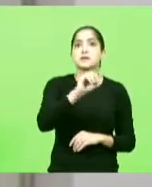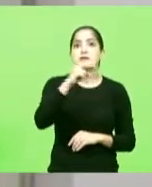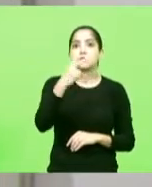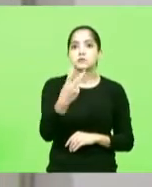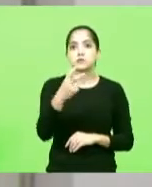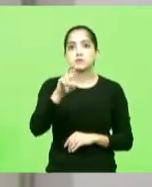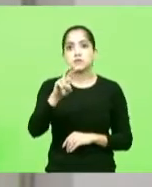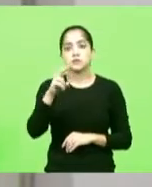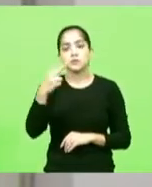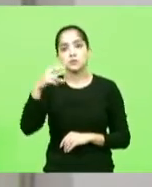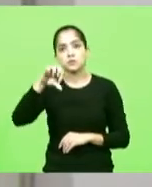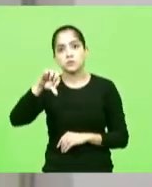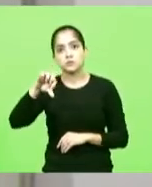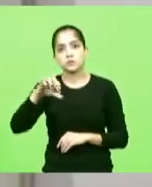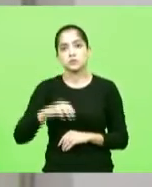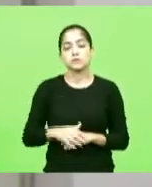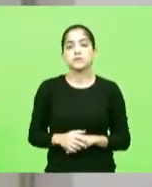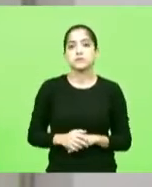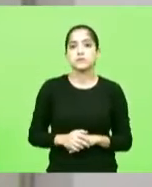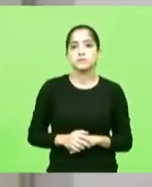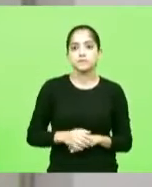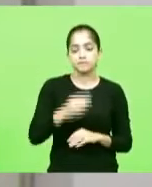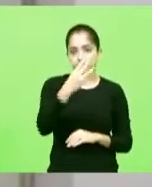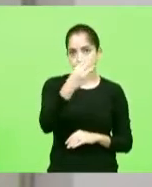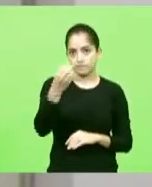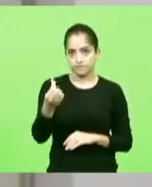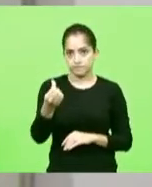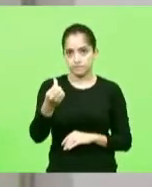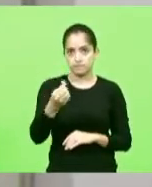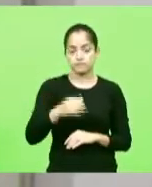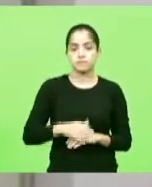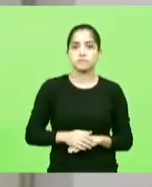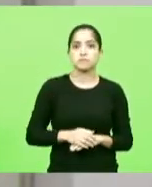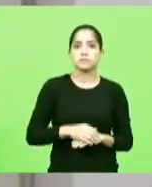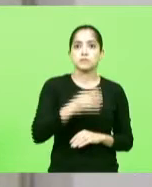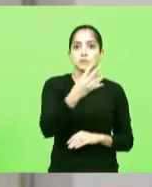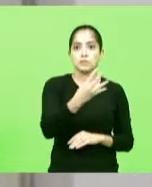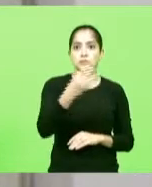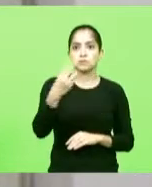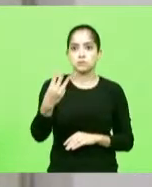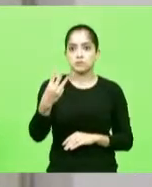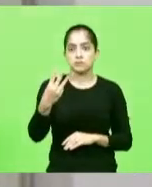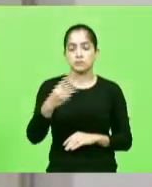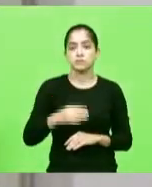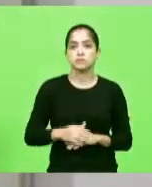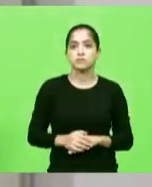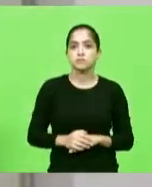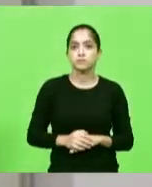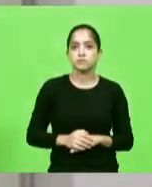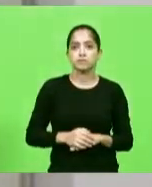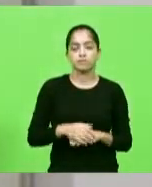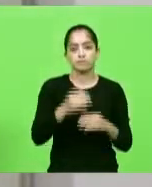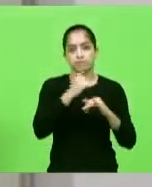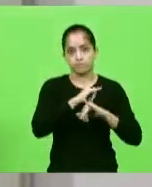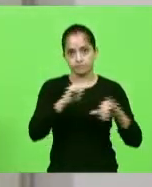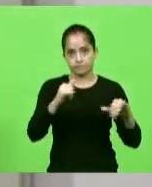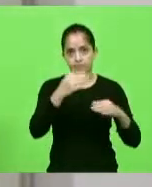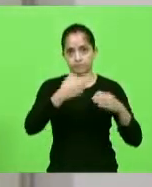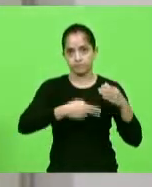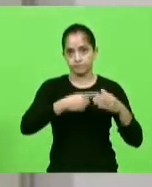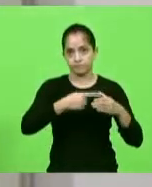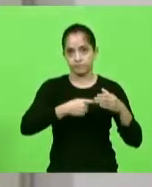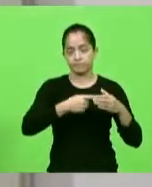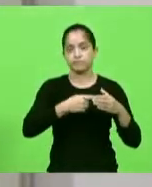0529 a 0536 e 0543, barra 2021. E comunicou que encaminhará aos